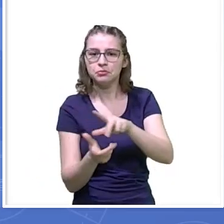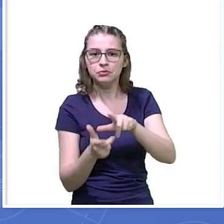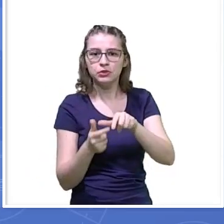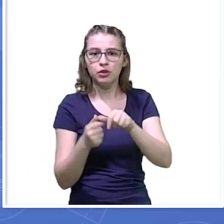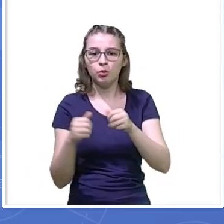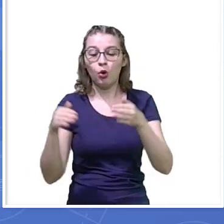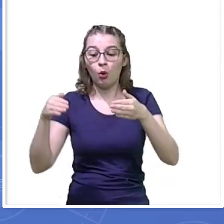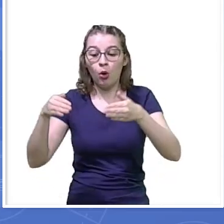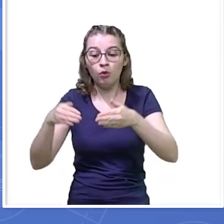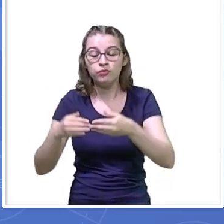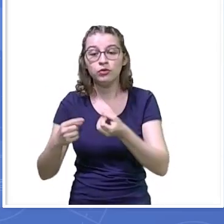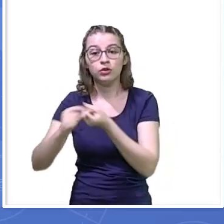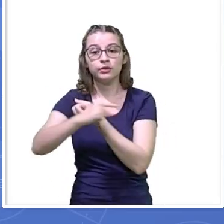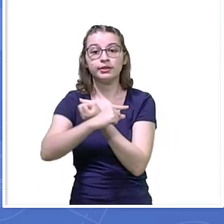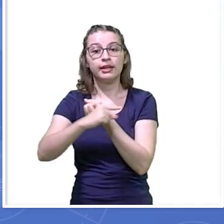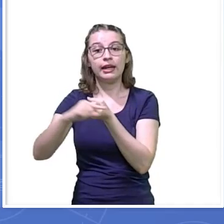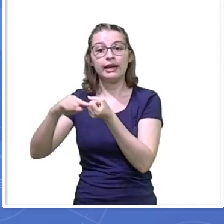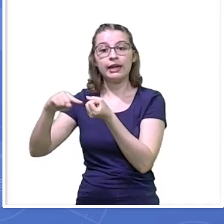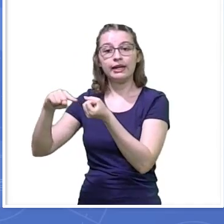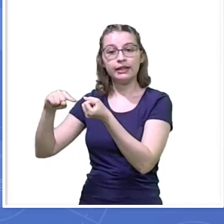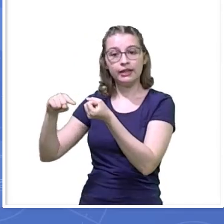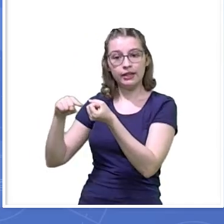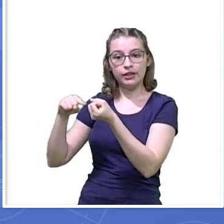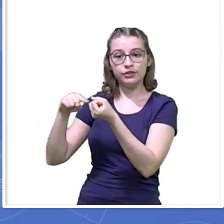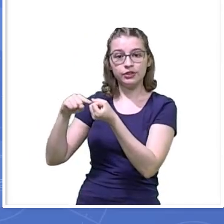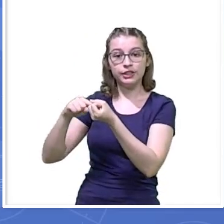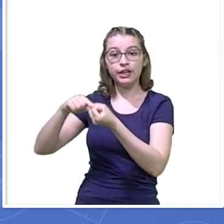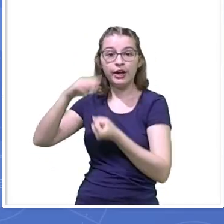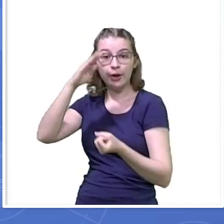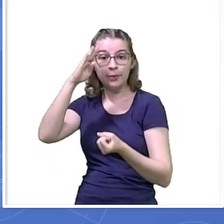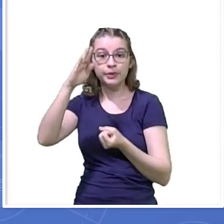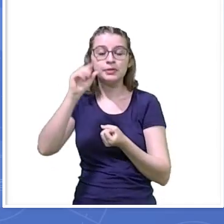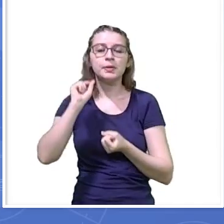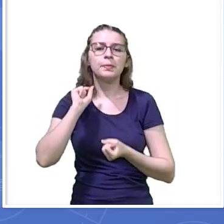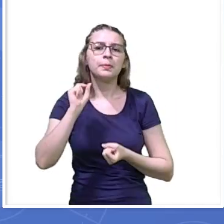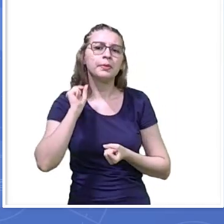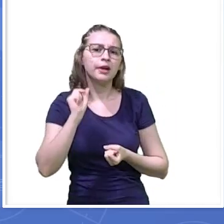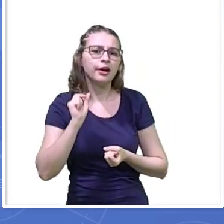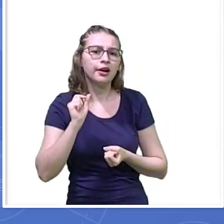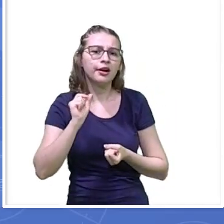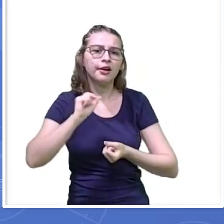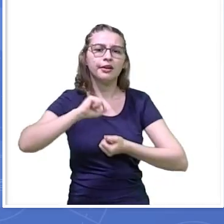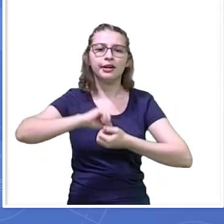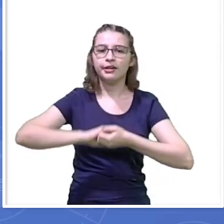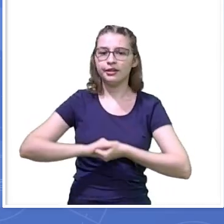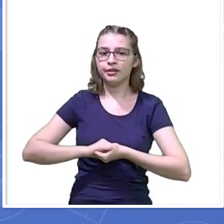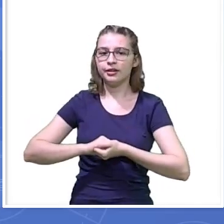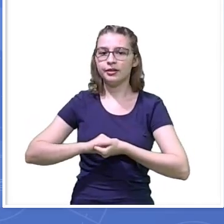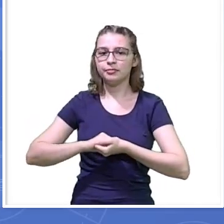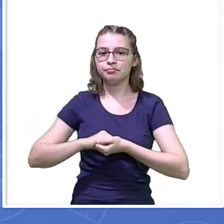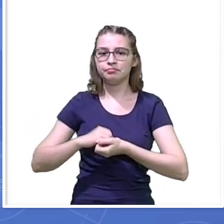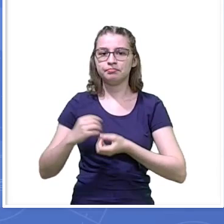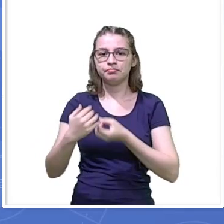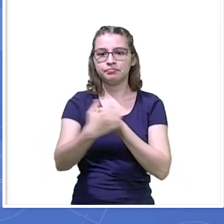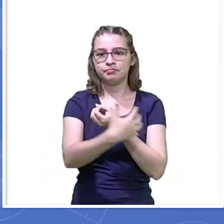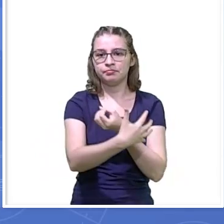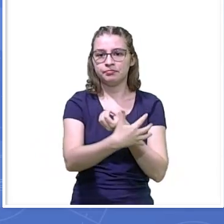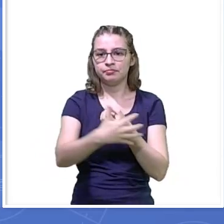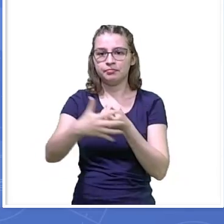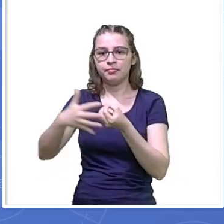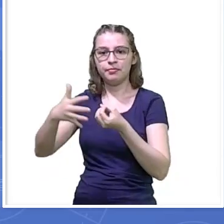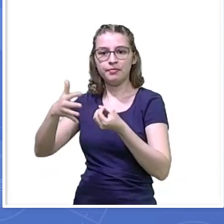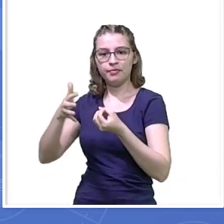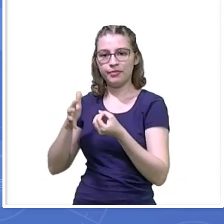à linha do Equador, que é o principal o quê? A linha do Equador é o principal paralelo da